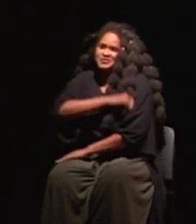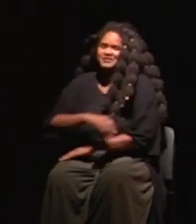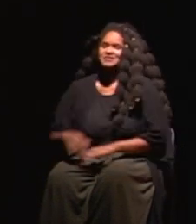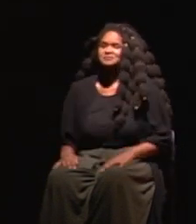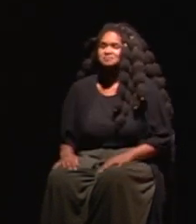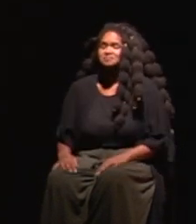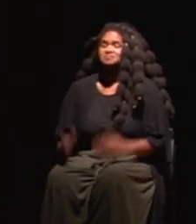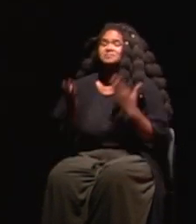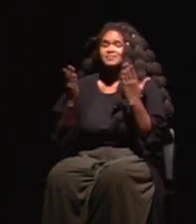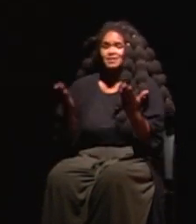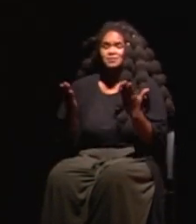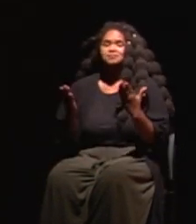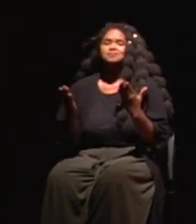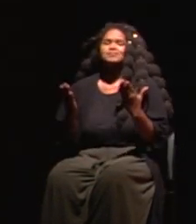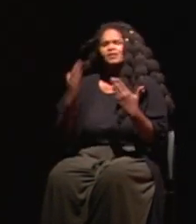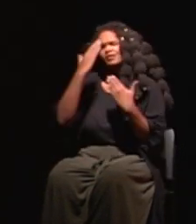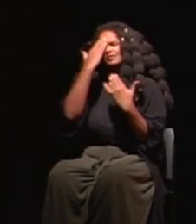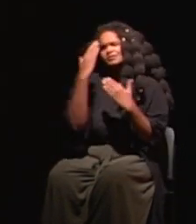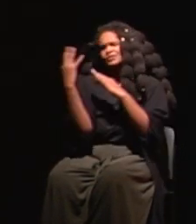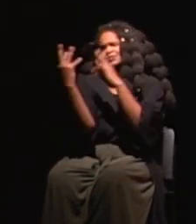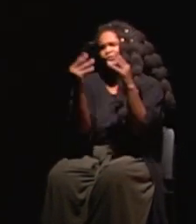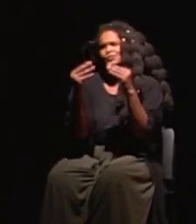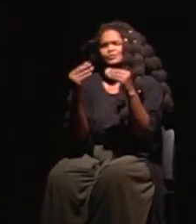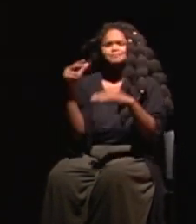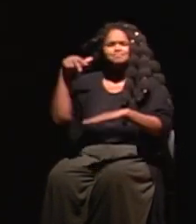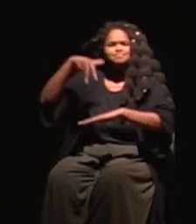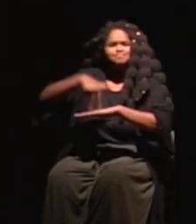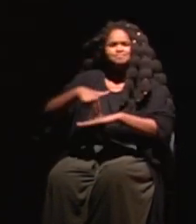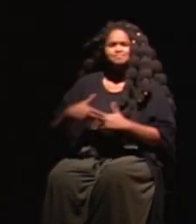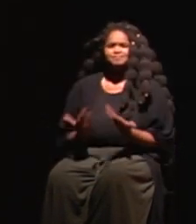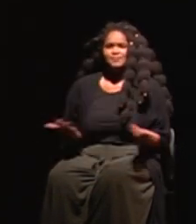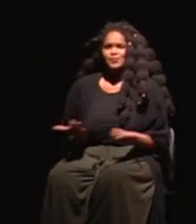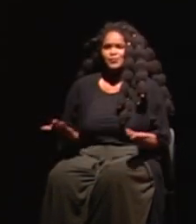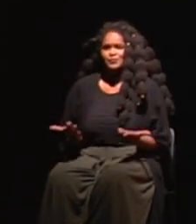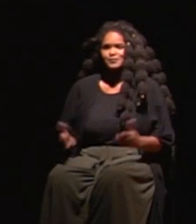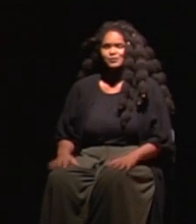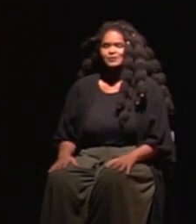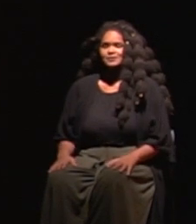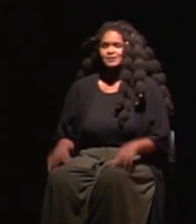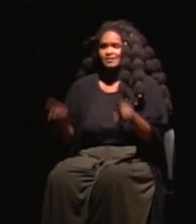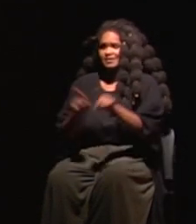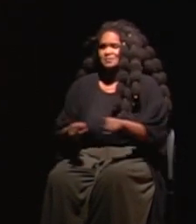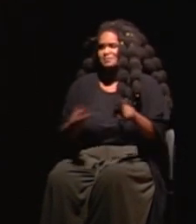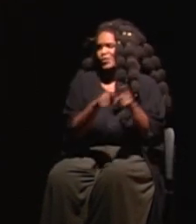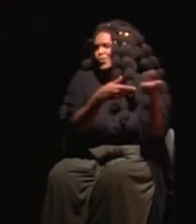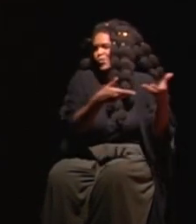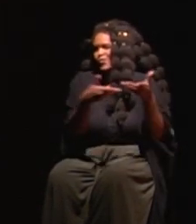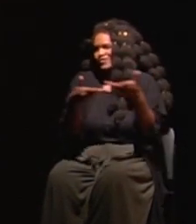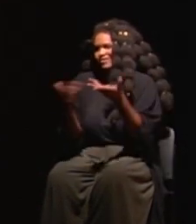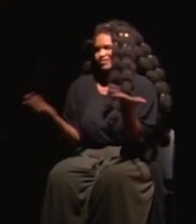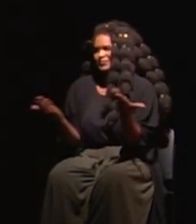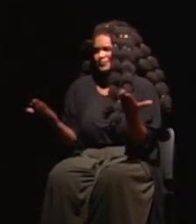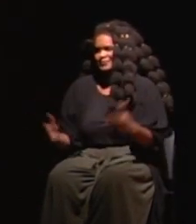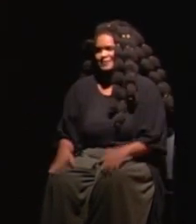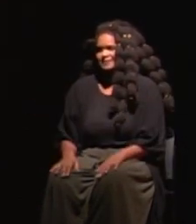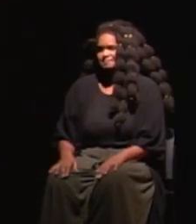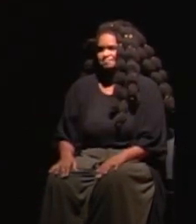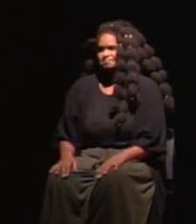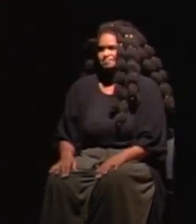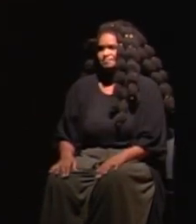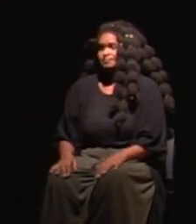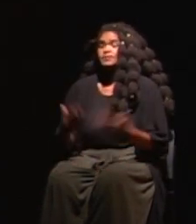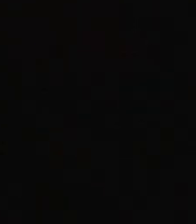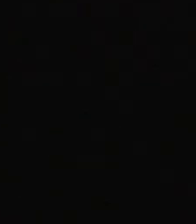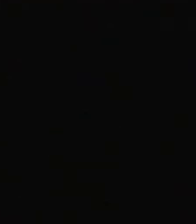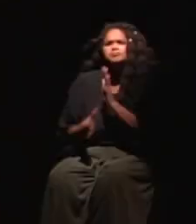Então, bom, também agradecer de novo a presença de todos que estão presentes e as nossas convidadas aqui. Meu contato